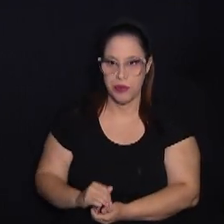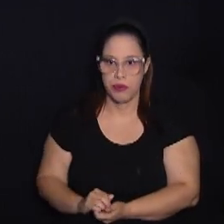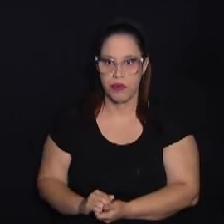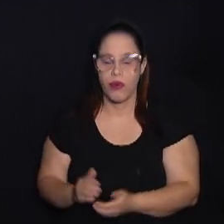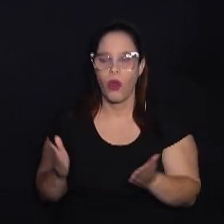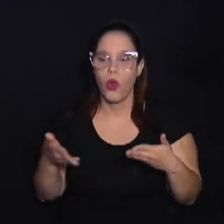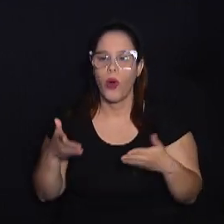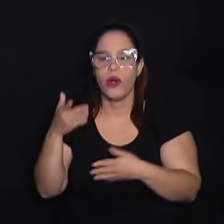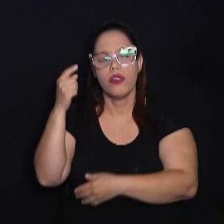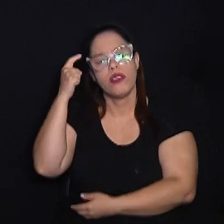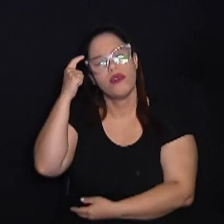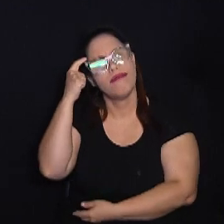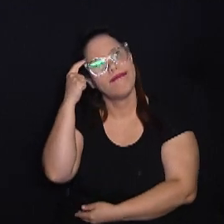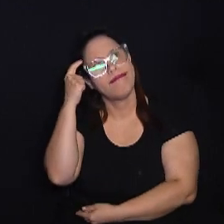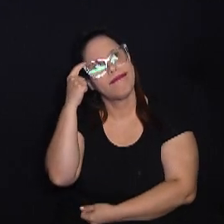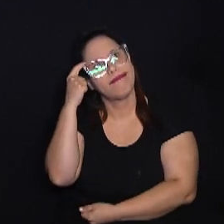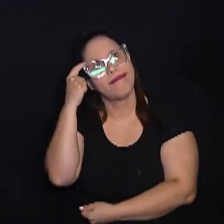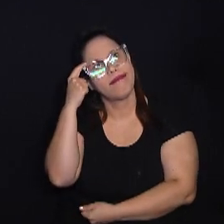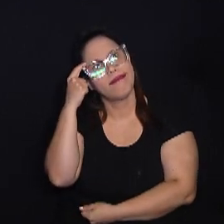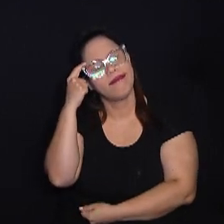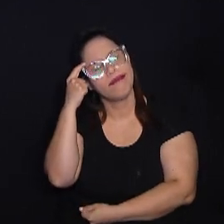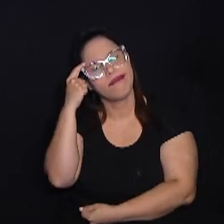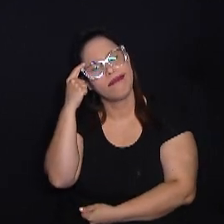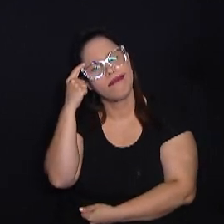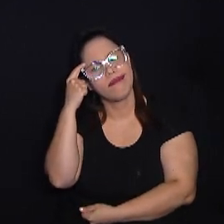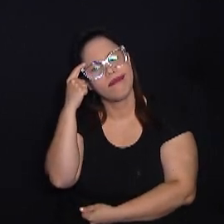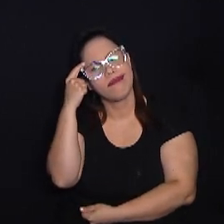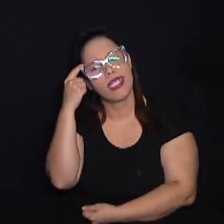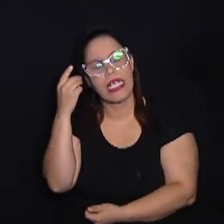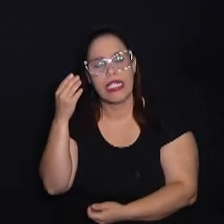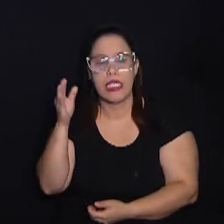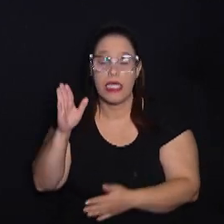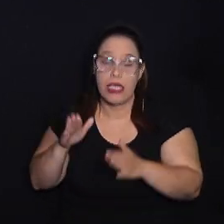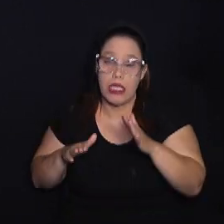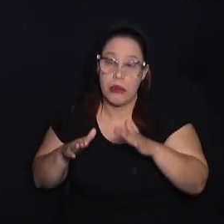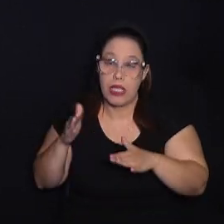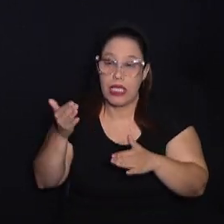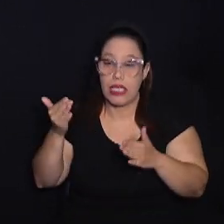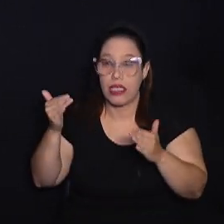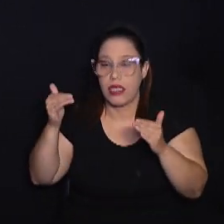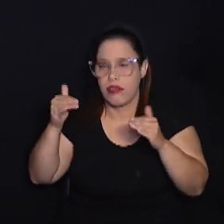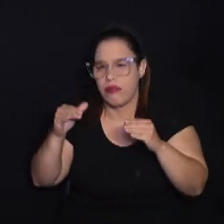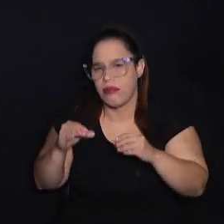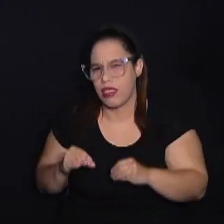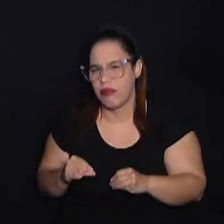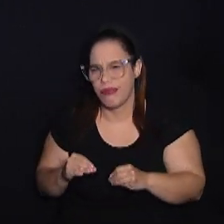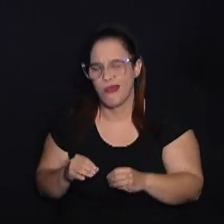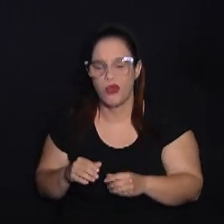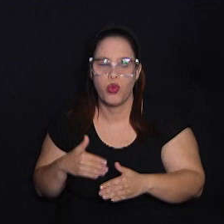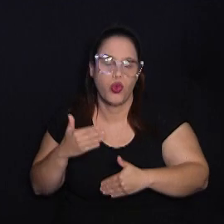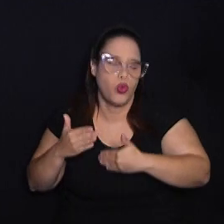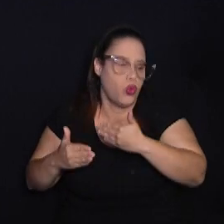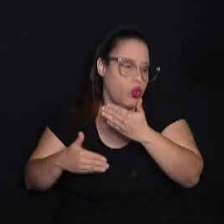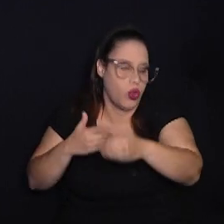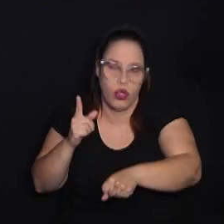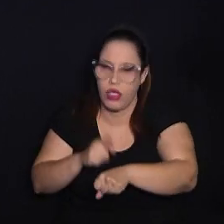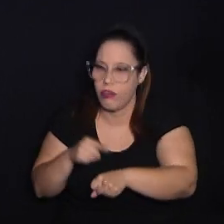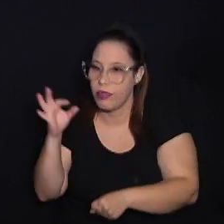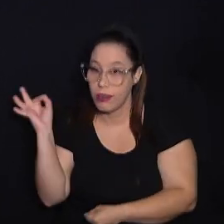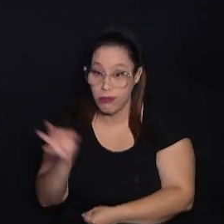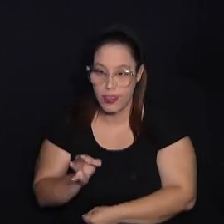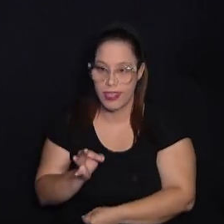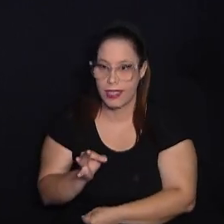Hoje penso, mesmo parecendo tarde, tudo aconteceu em seu devido tempo.